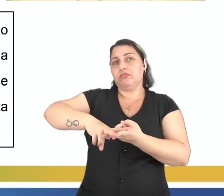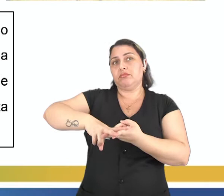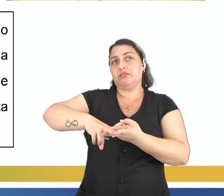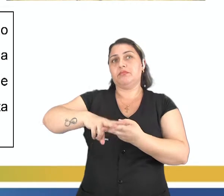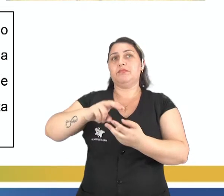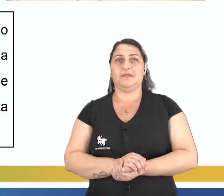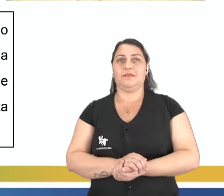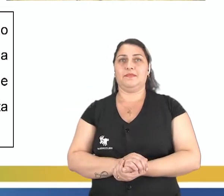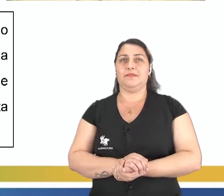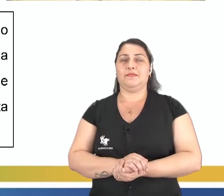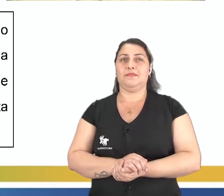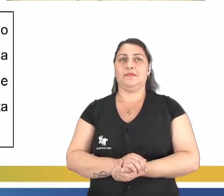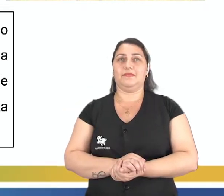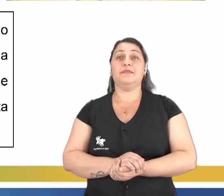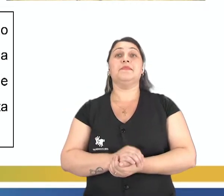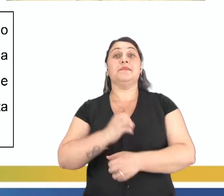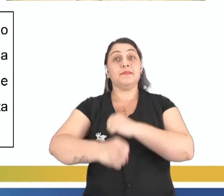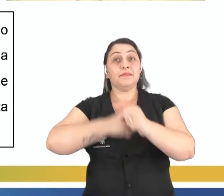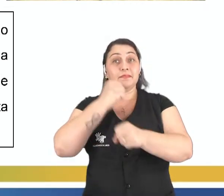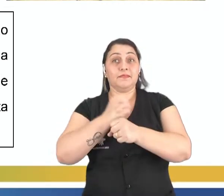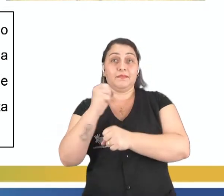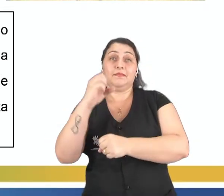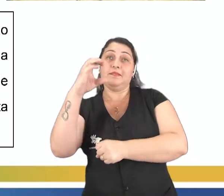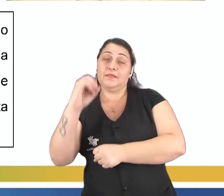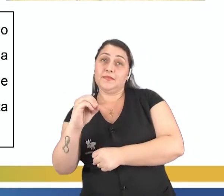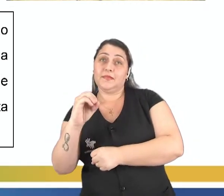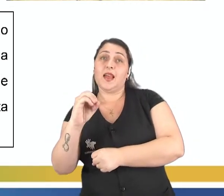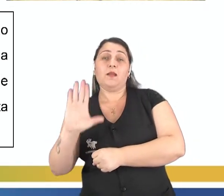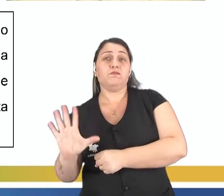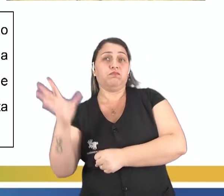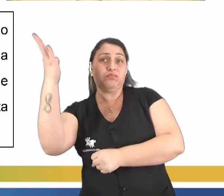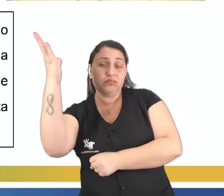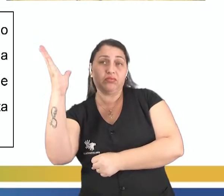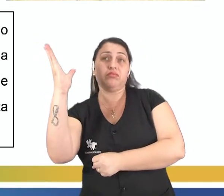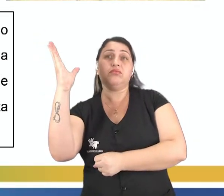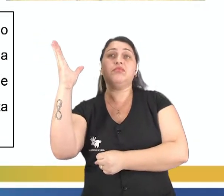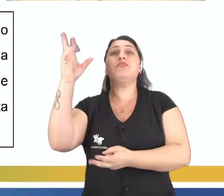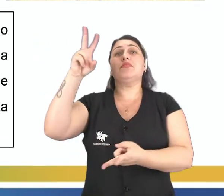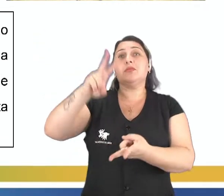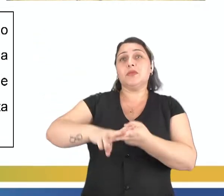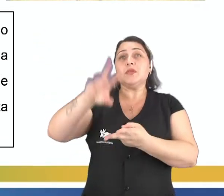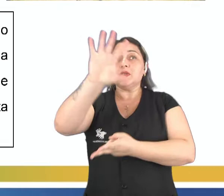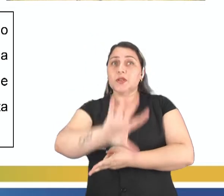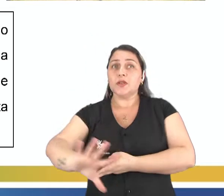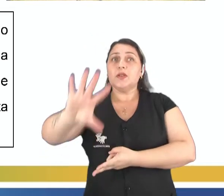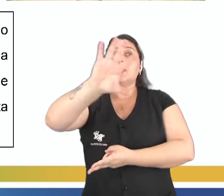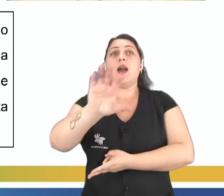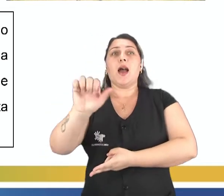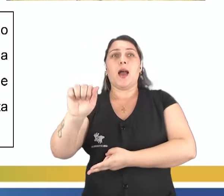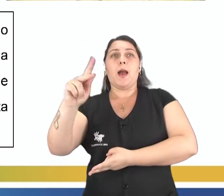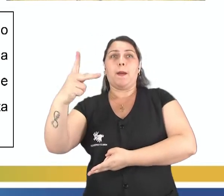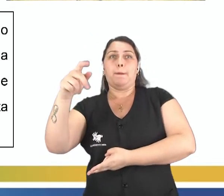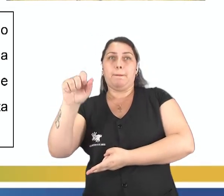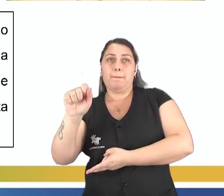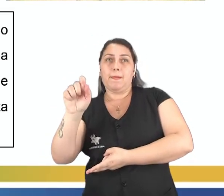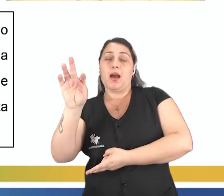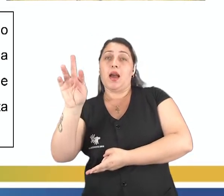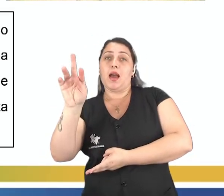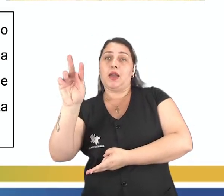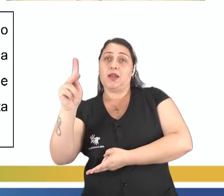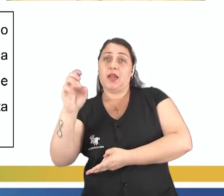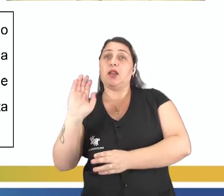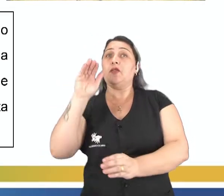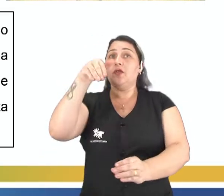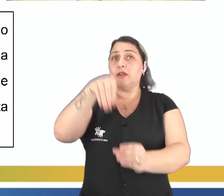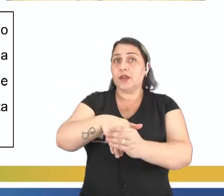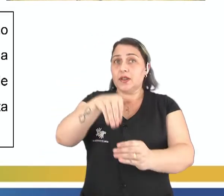perpétua. Na década de 80, intensificou-se a condenação internacional ao apartheid, que culminou com um